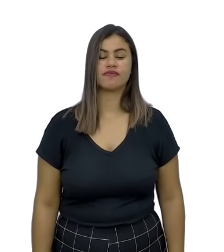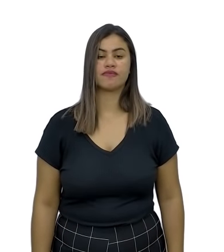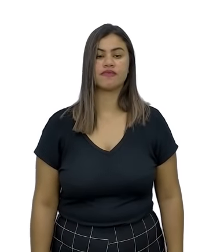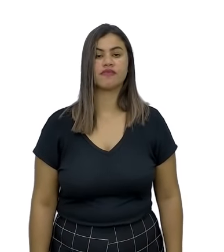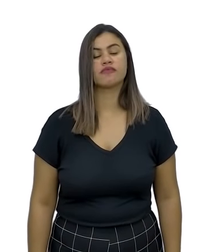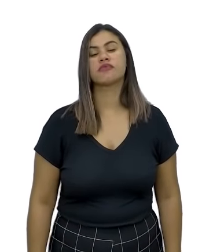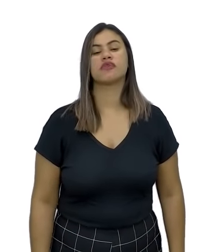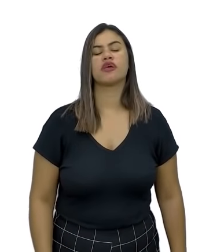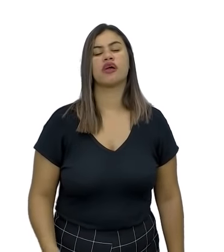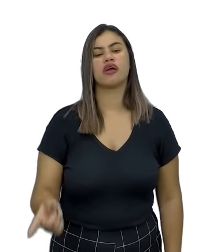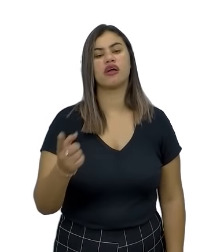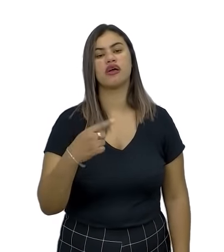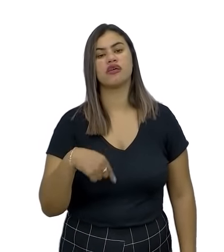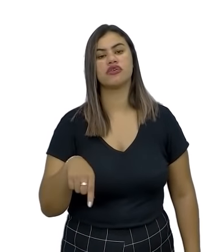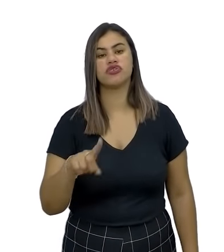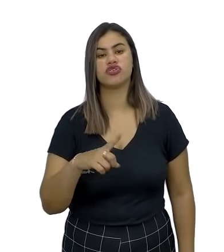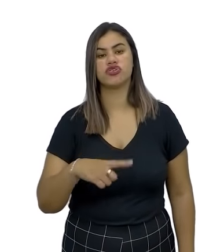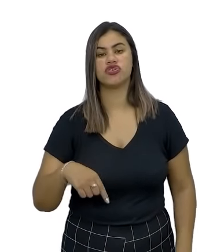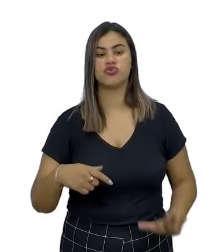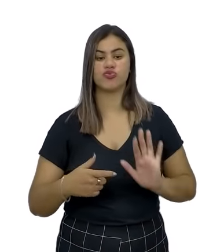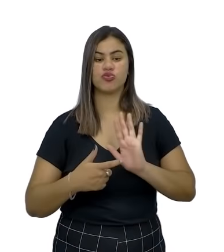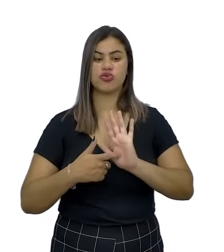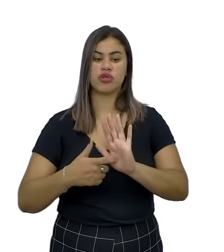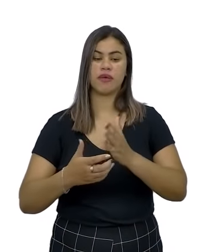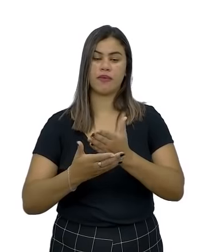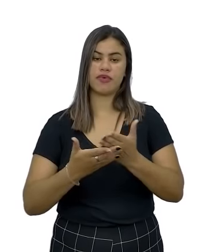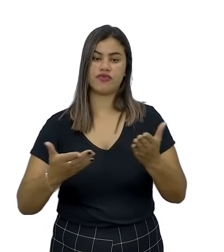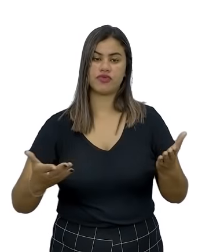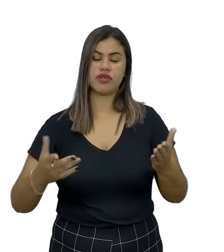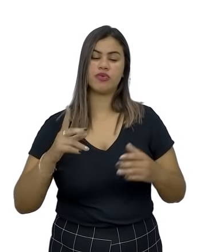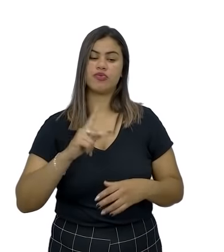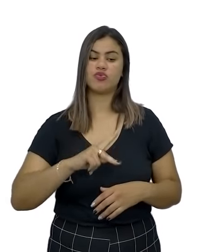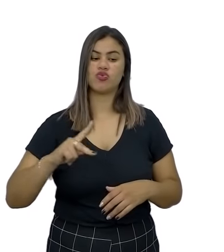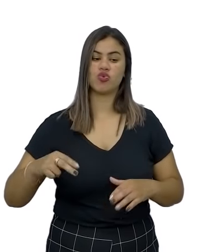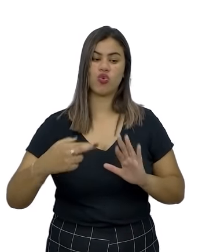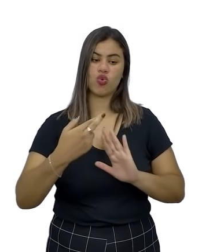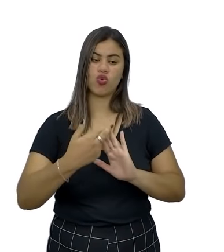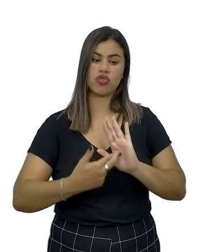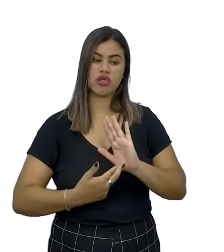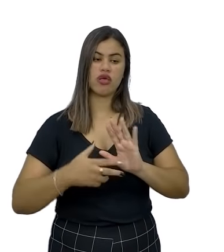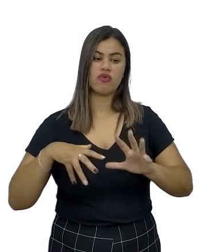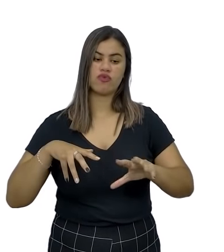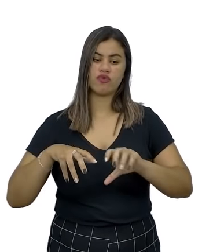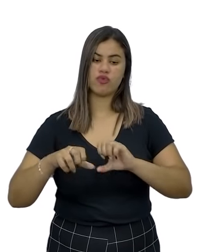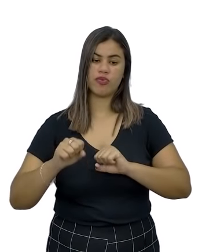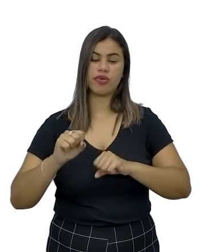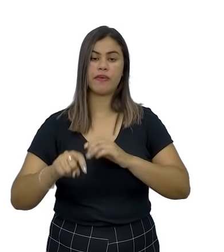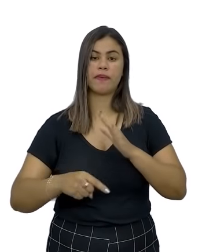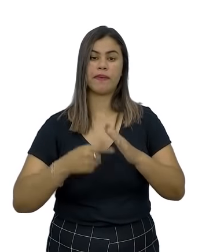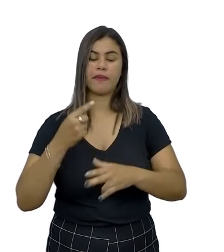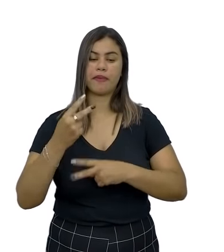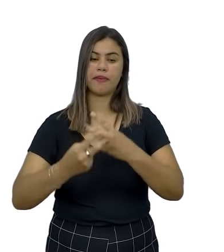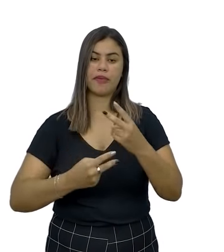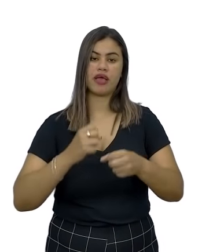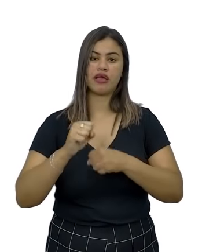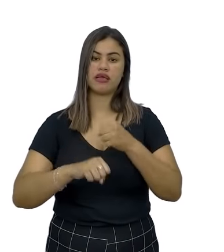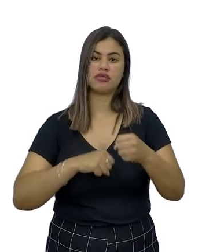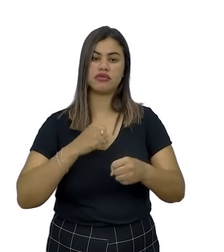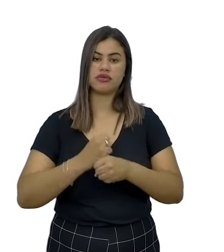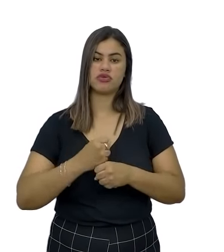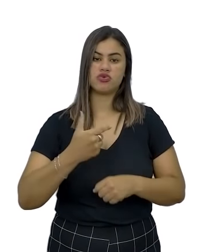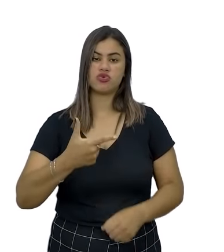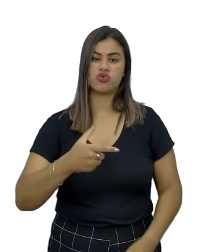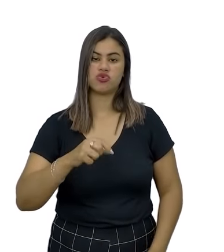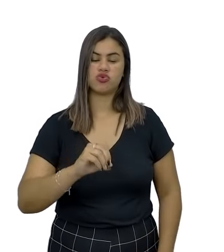para vocês, professores, né, o nosso roteiro formativo do primeiro bimestre de 2022. Quando a gente olhar